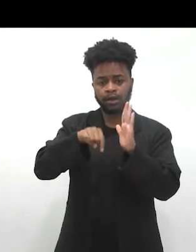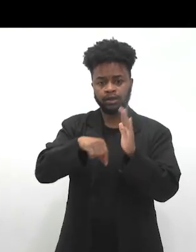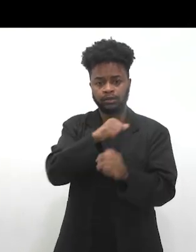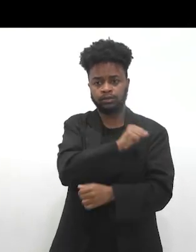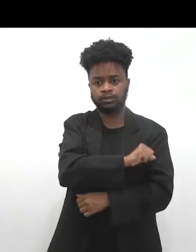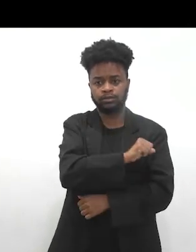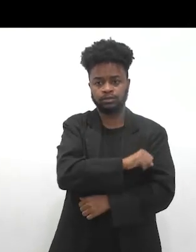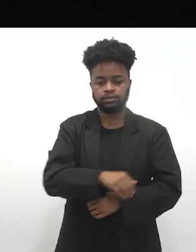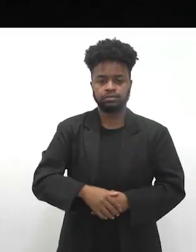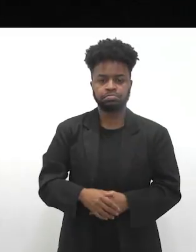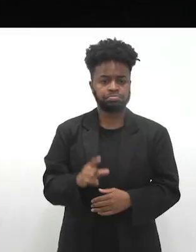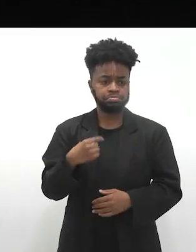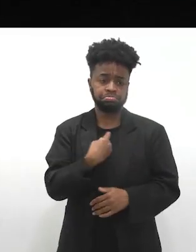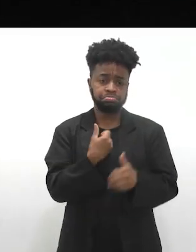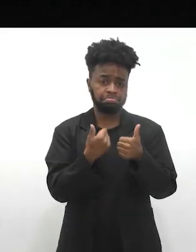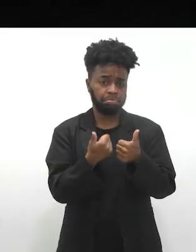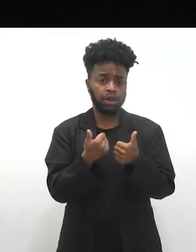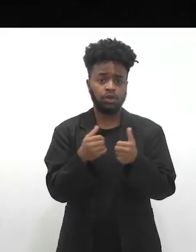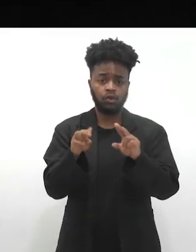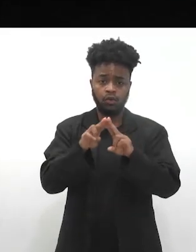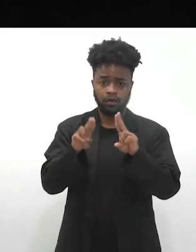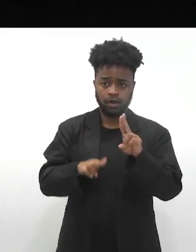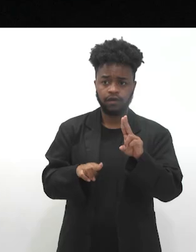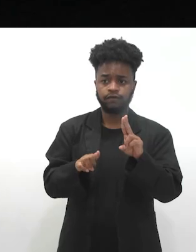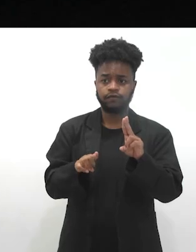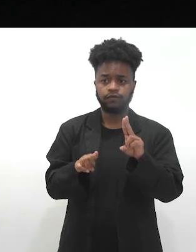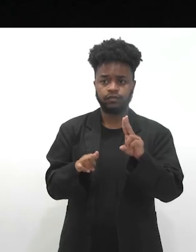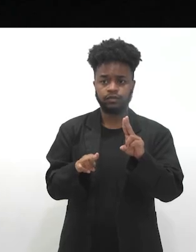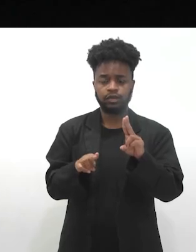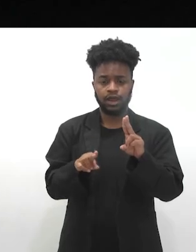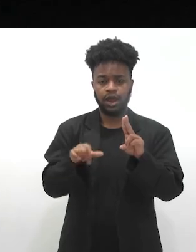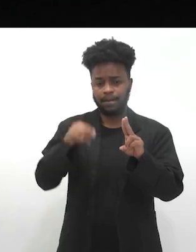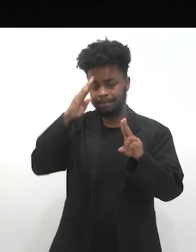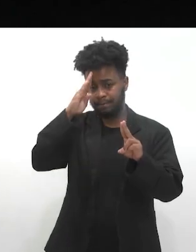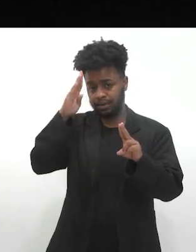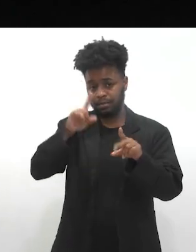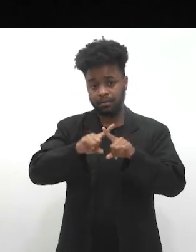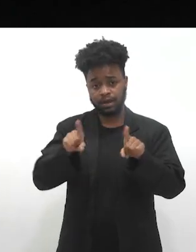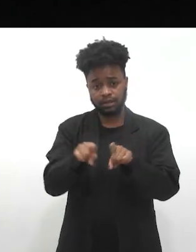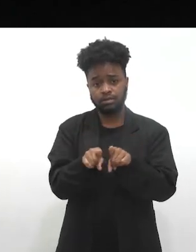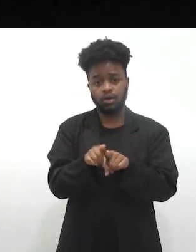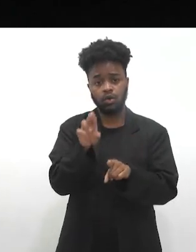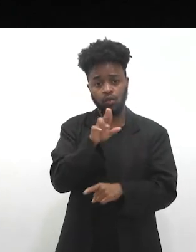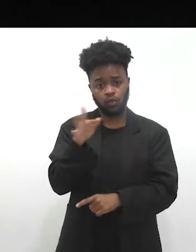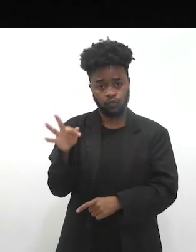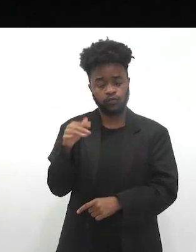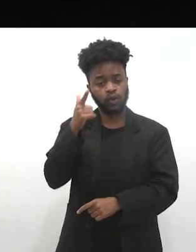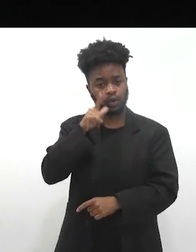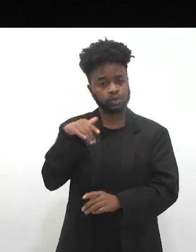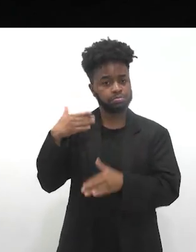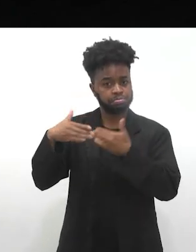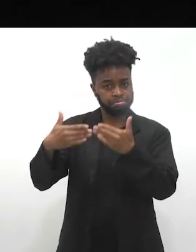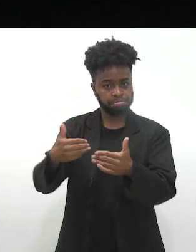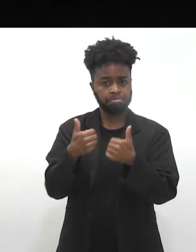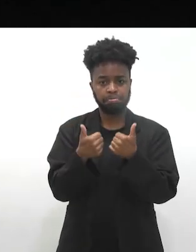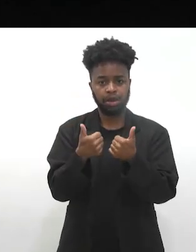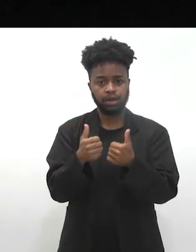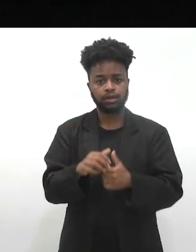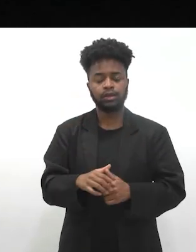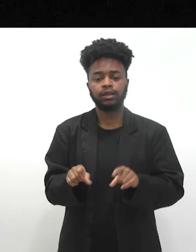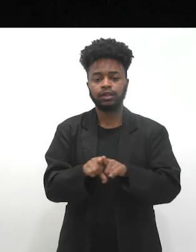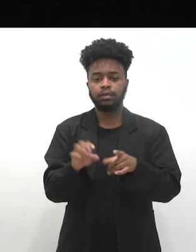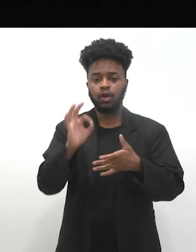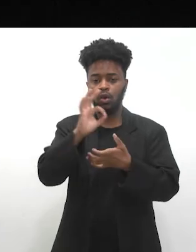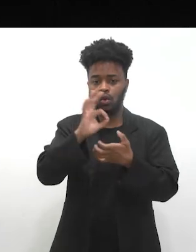no Estado do Rio de Janeiro? Nós estamos bem, a UFRJ, acho que mais se destaca, mas a UF também tem um destaque